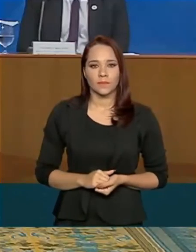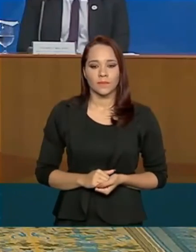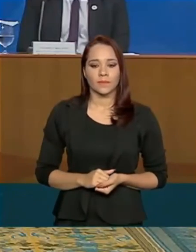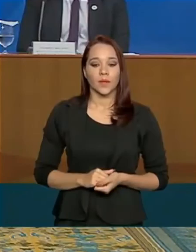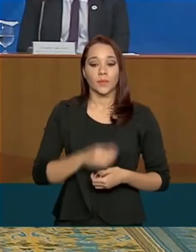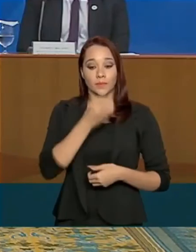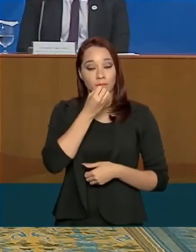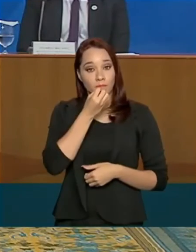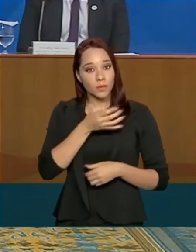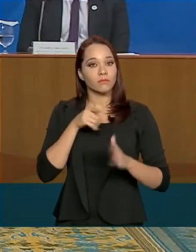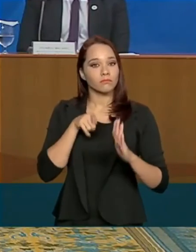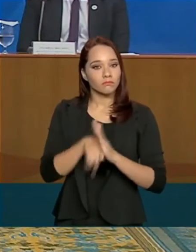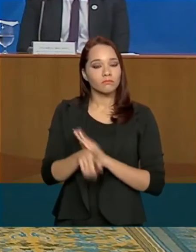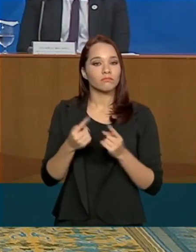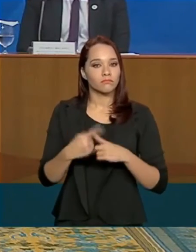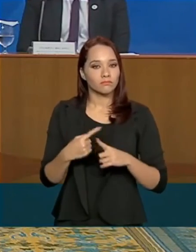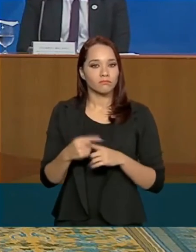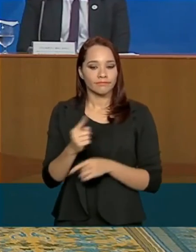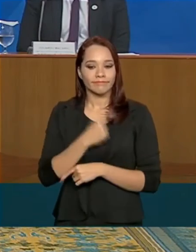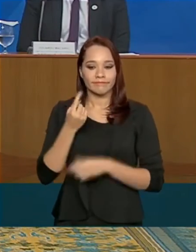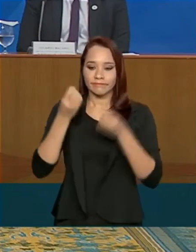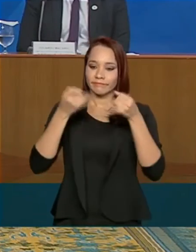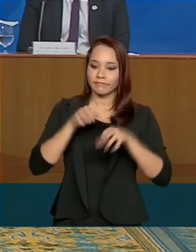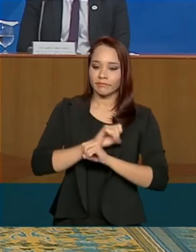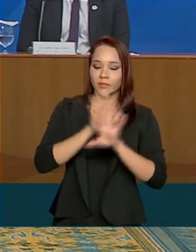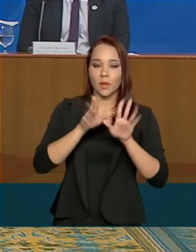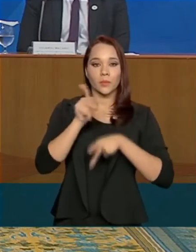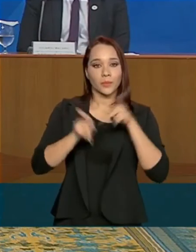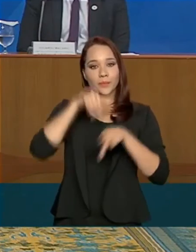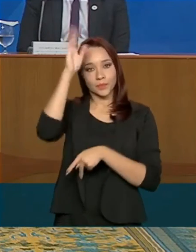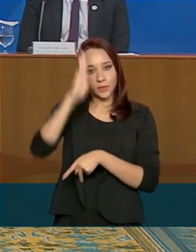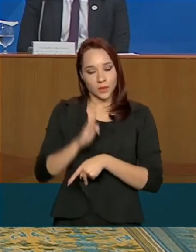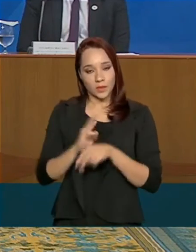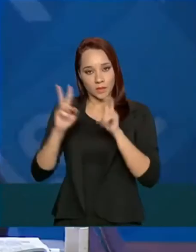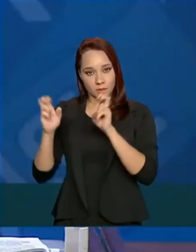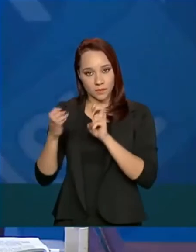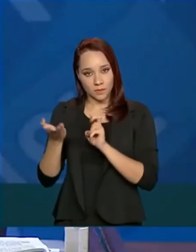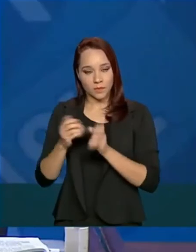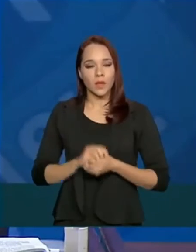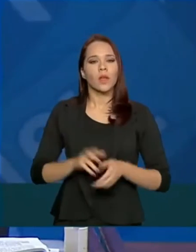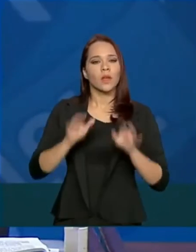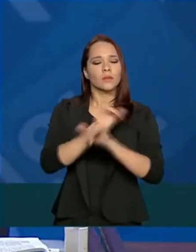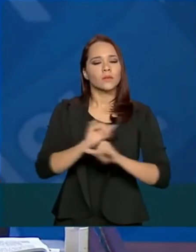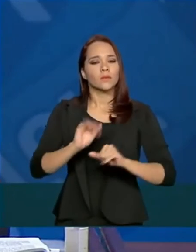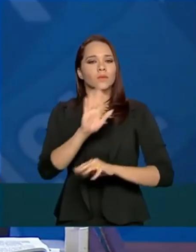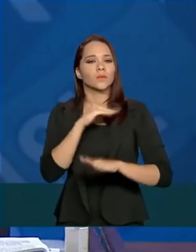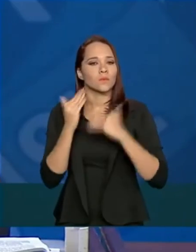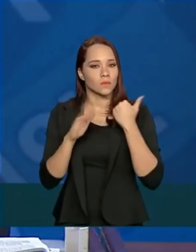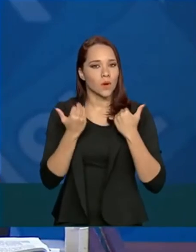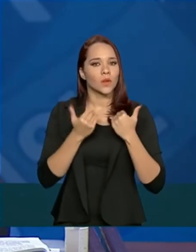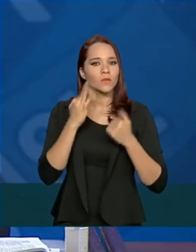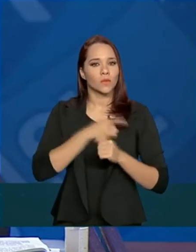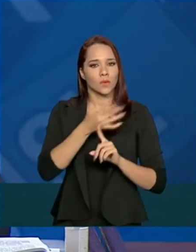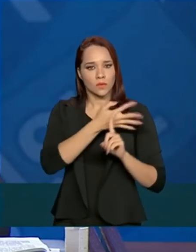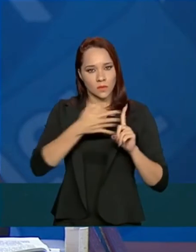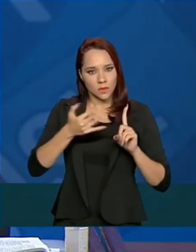Muito boa pergunta, porque a gente esclarece a população brasileira com relação a isso. Os dados de óbitos por síndrome